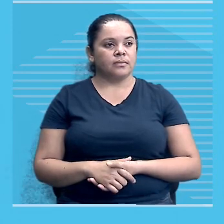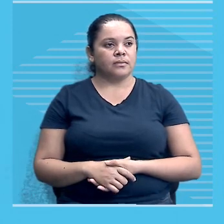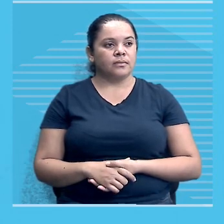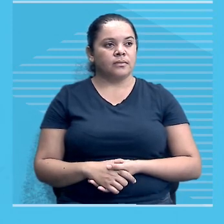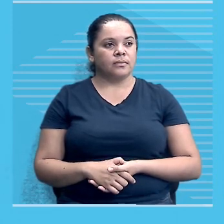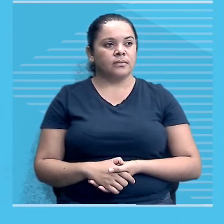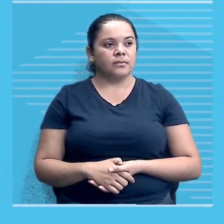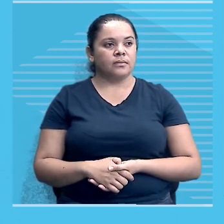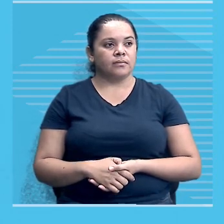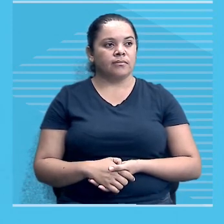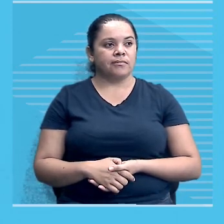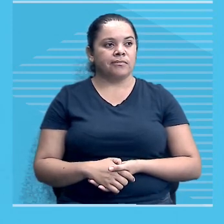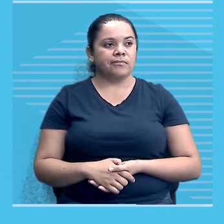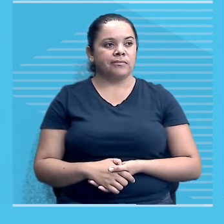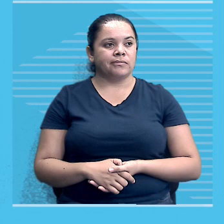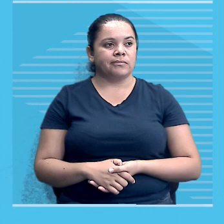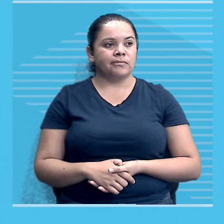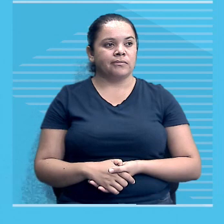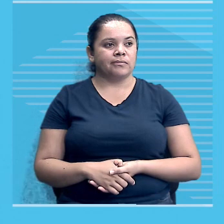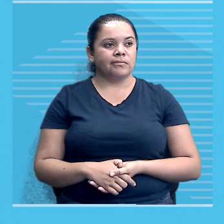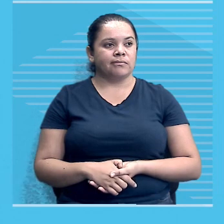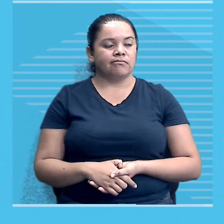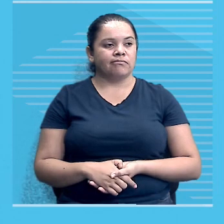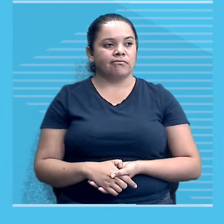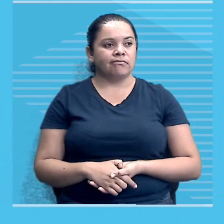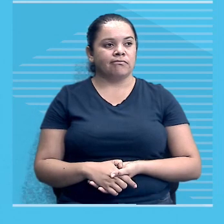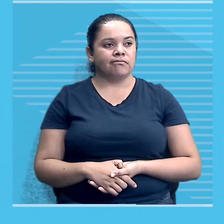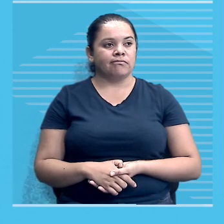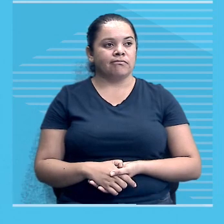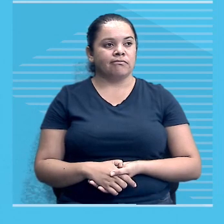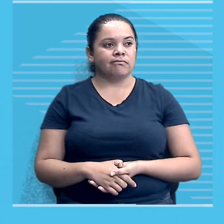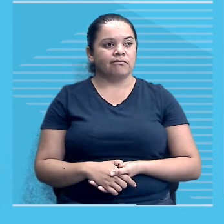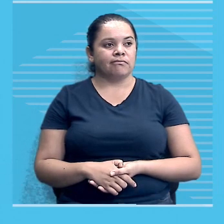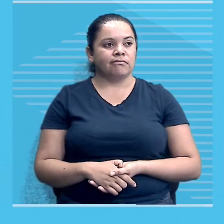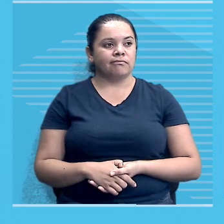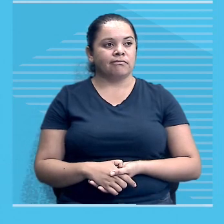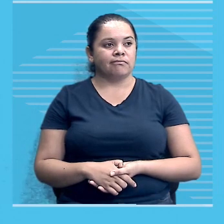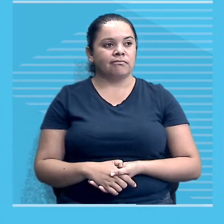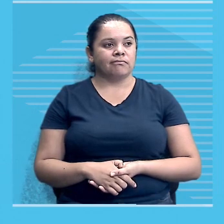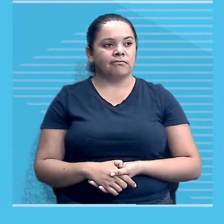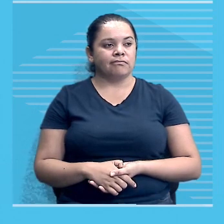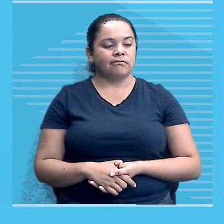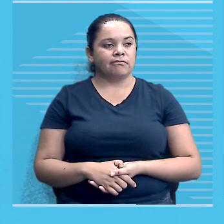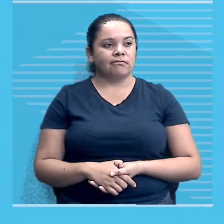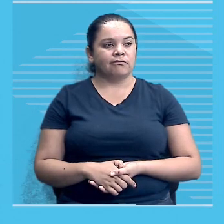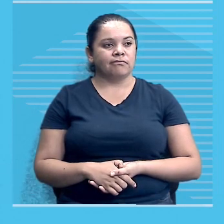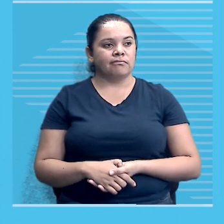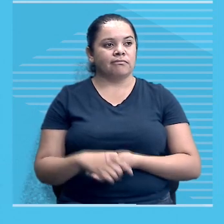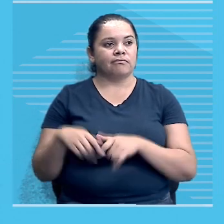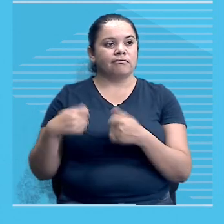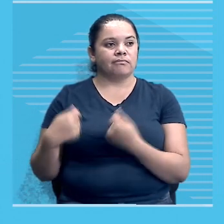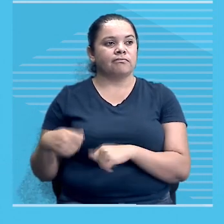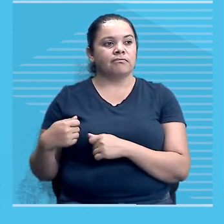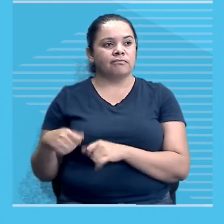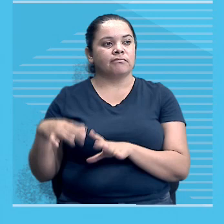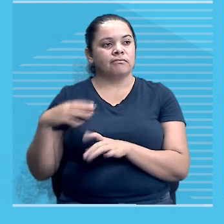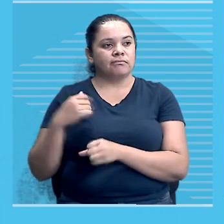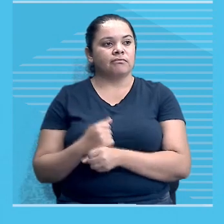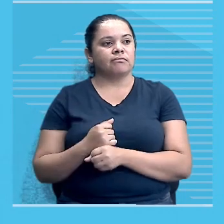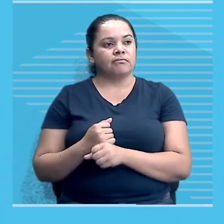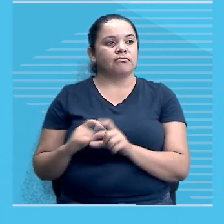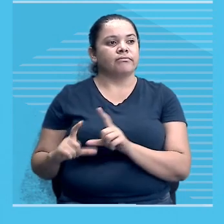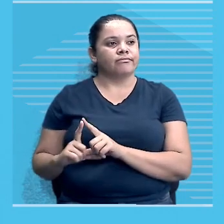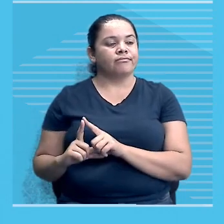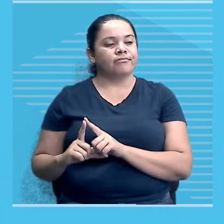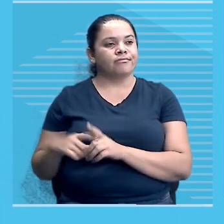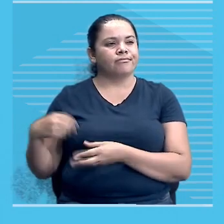é preciso calcular o y do vértice que a menos Delta sobre quatro a preciso calcular o delta como é